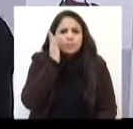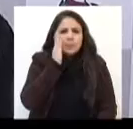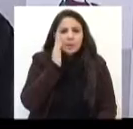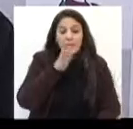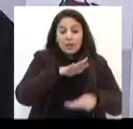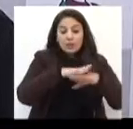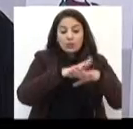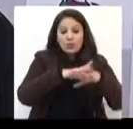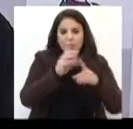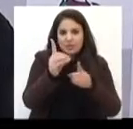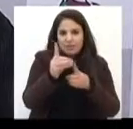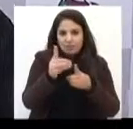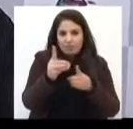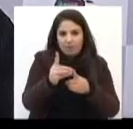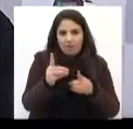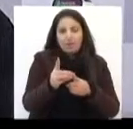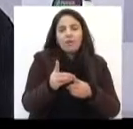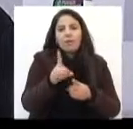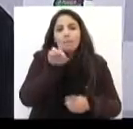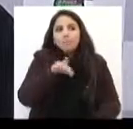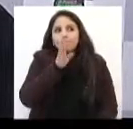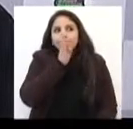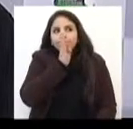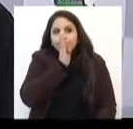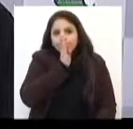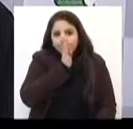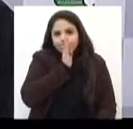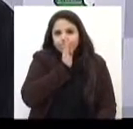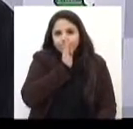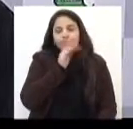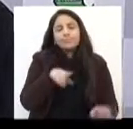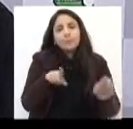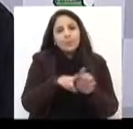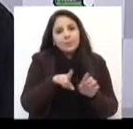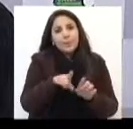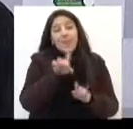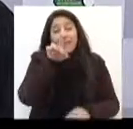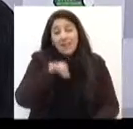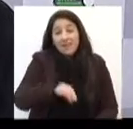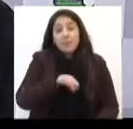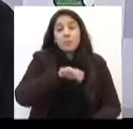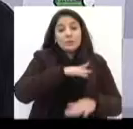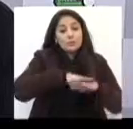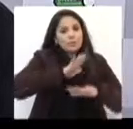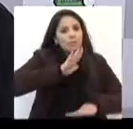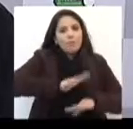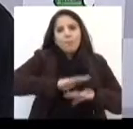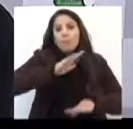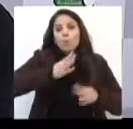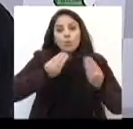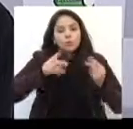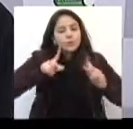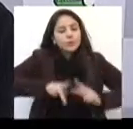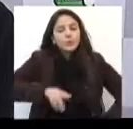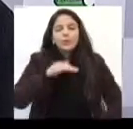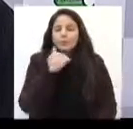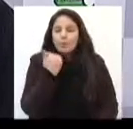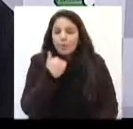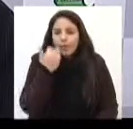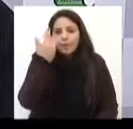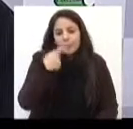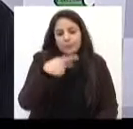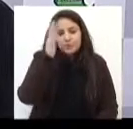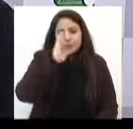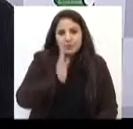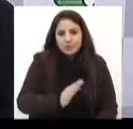que a diabetes é uma doença muito silenciosa, que é uma das doenças que mais matam no Brasil.